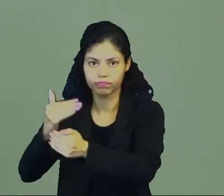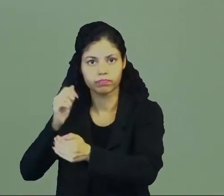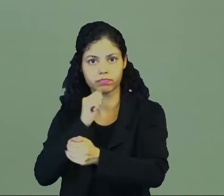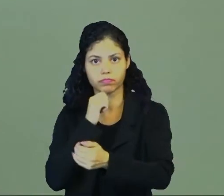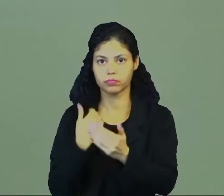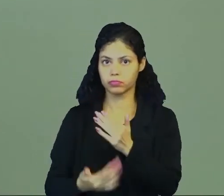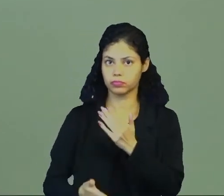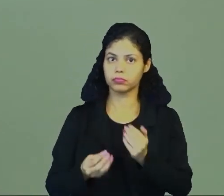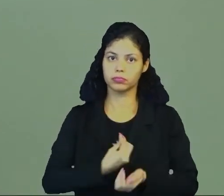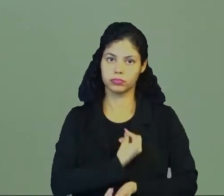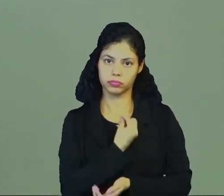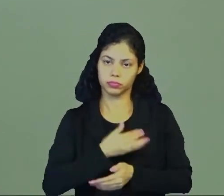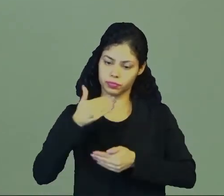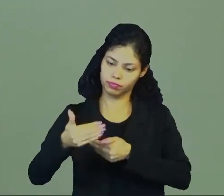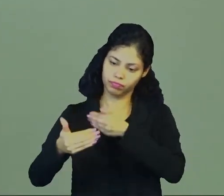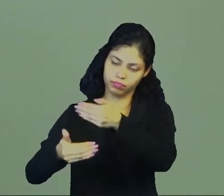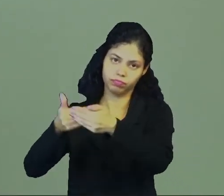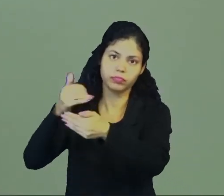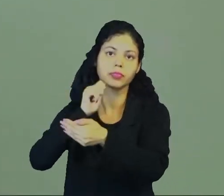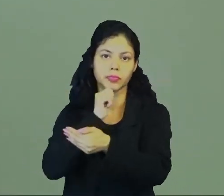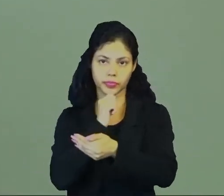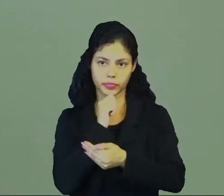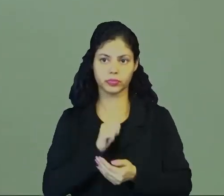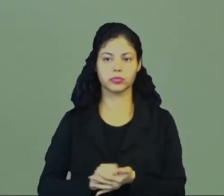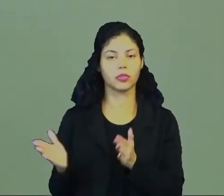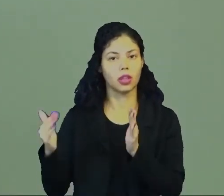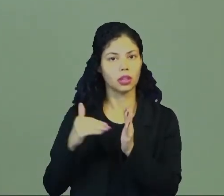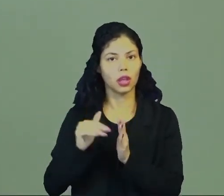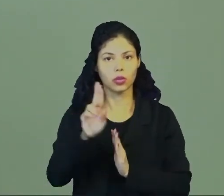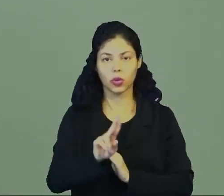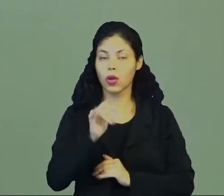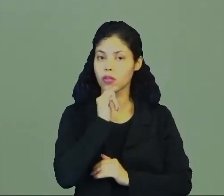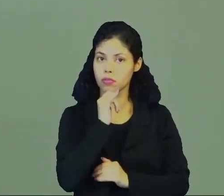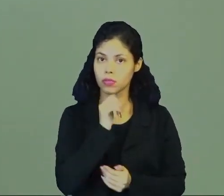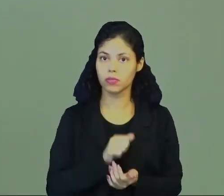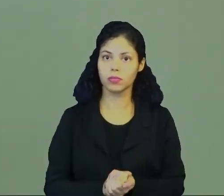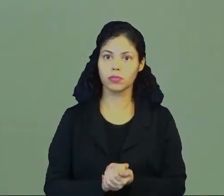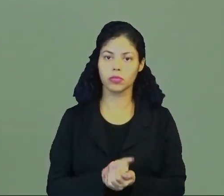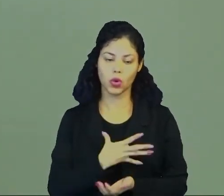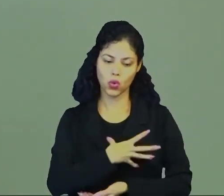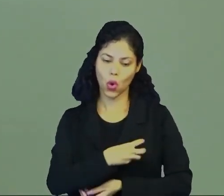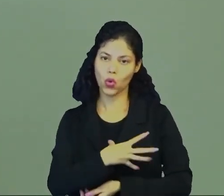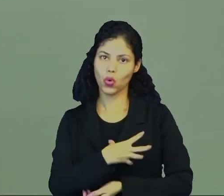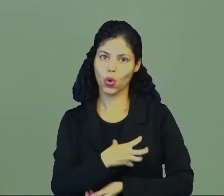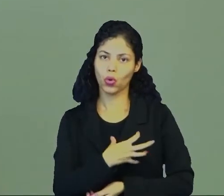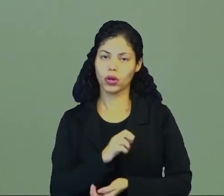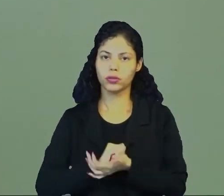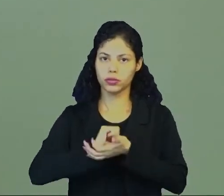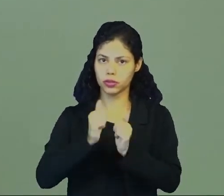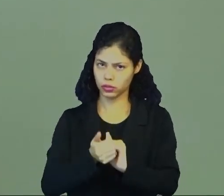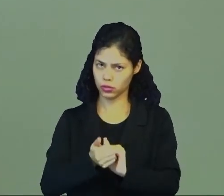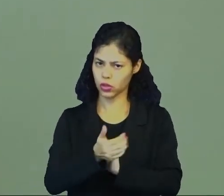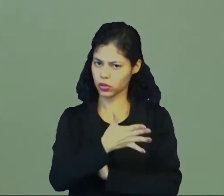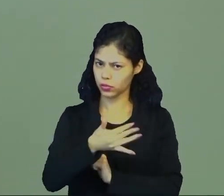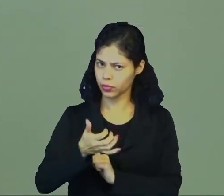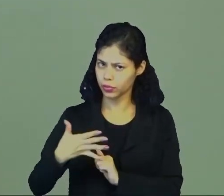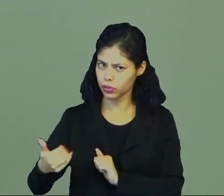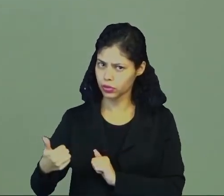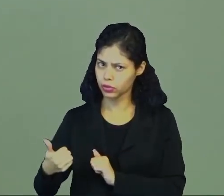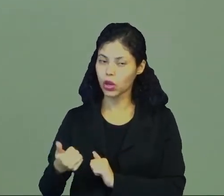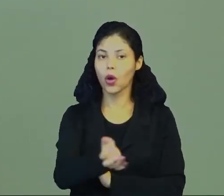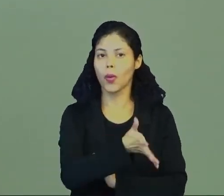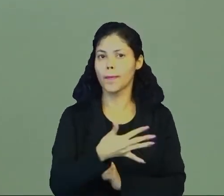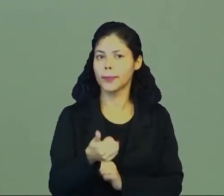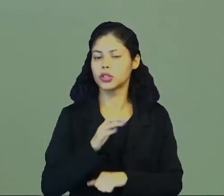vai permear a vida dela durante um bom tempo. Até a gente usou o exemplo, será que um mamífero ele é mais adaptado que um peixe? Ou será